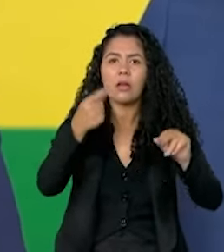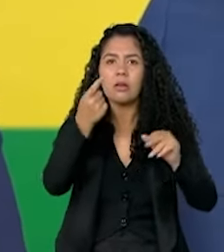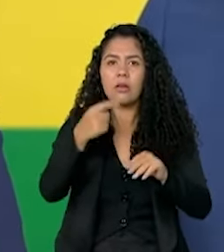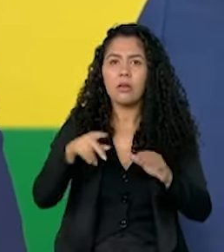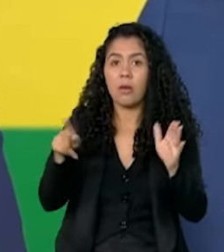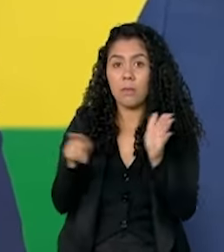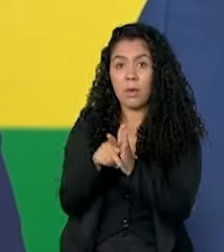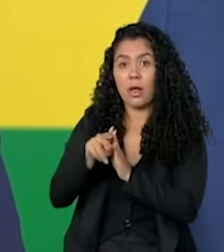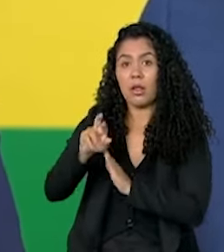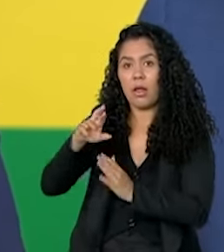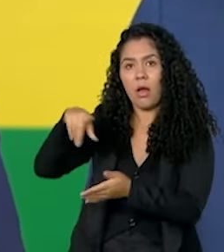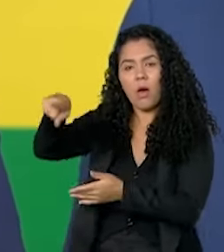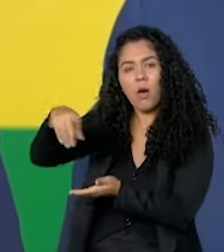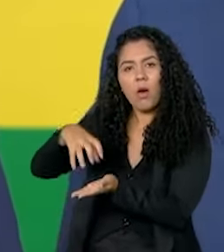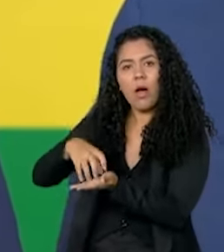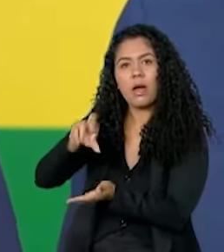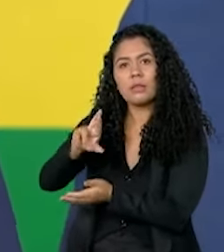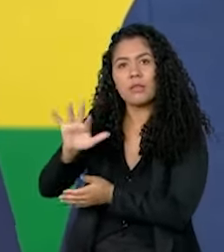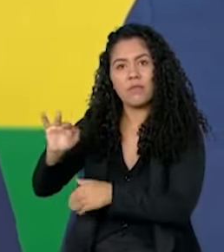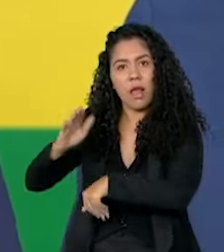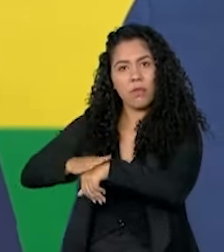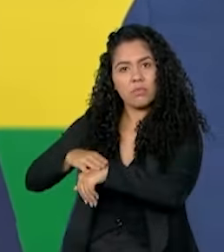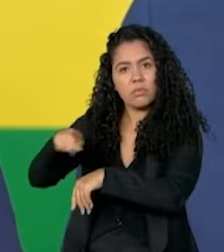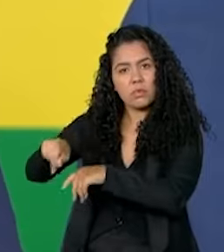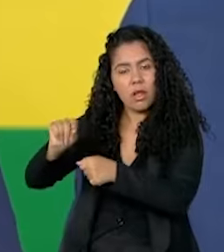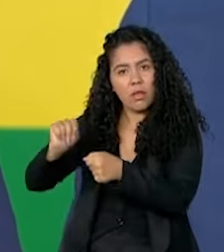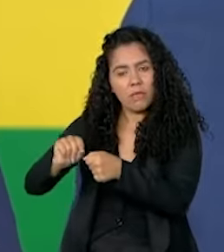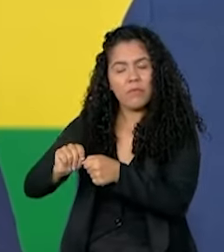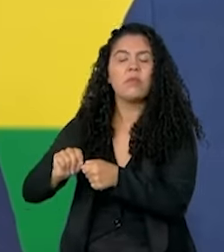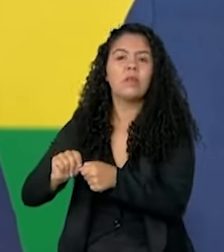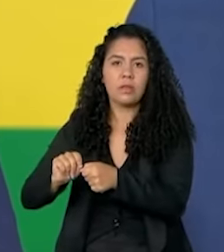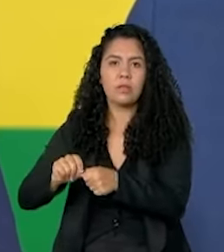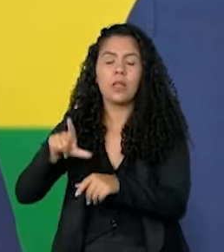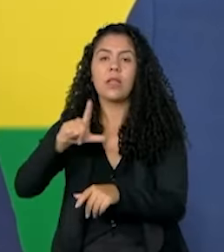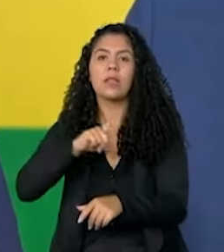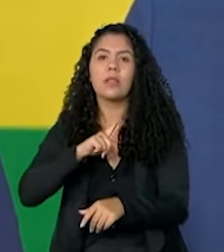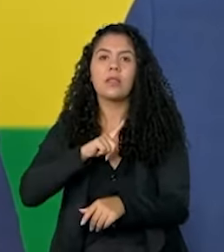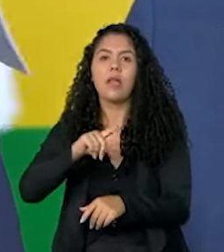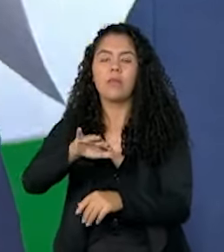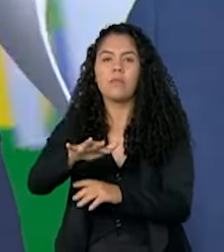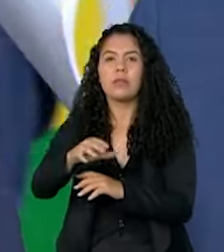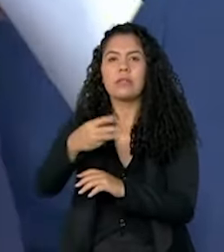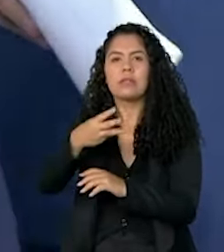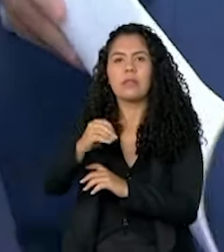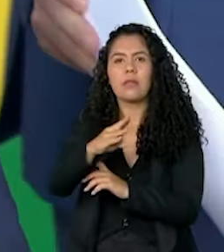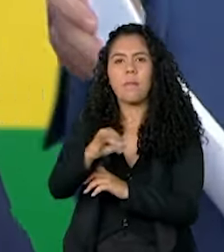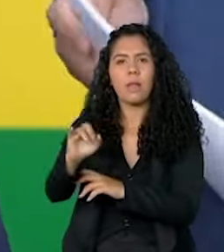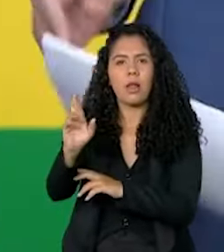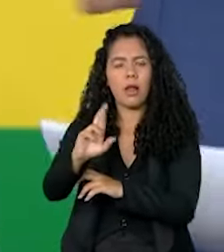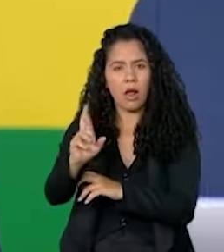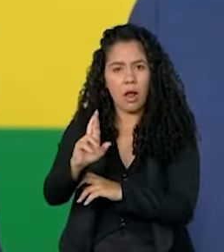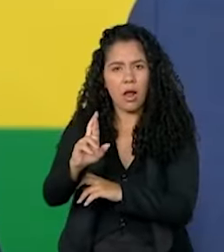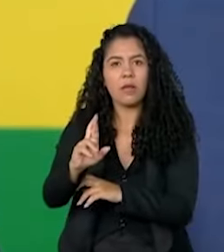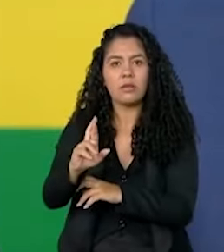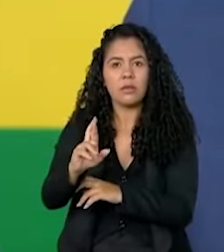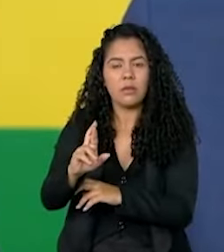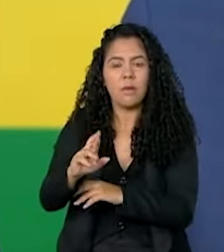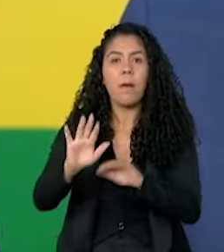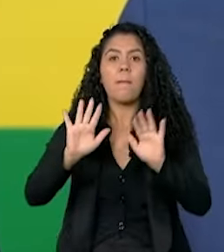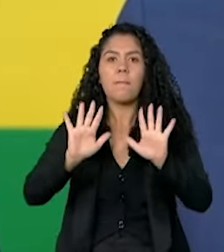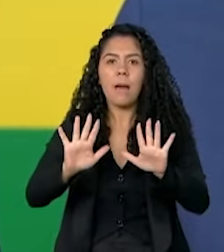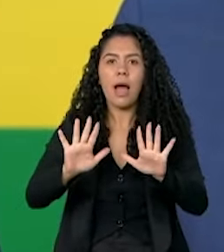Federal do Brasil desenvolveu. Ela tem um impacto de 35 bilhões de reais, mas que é neutralizado